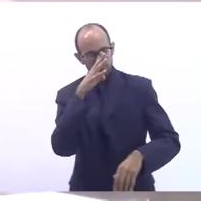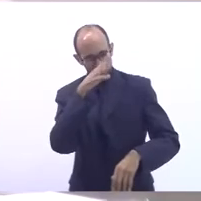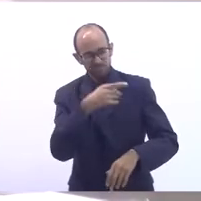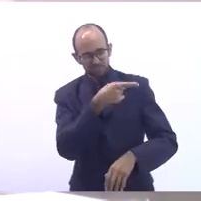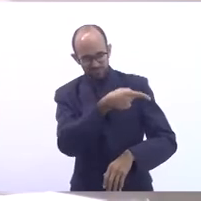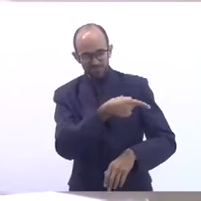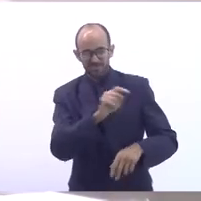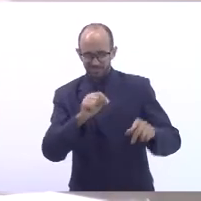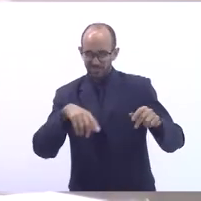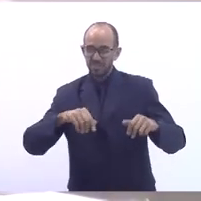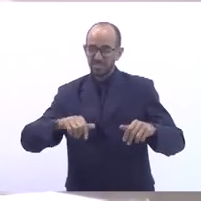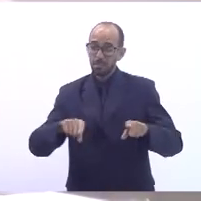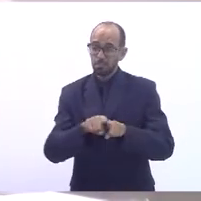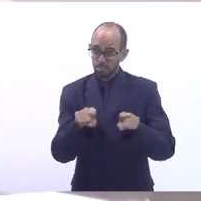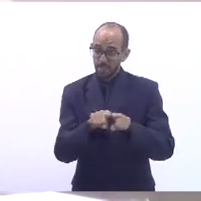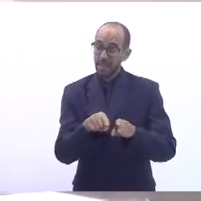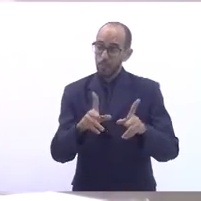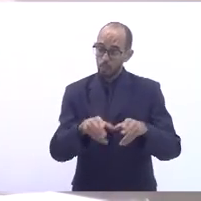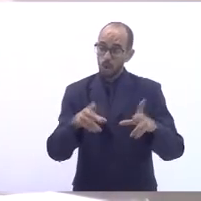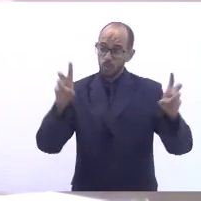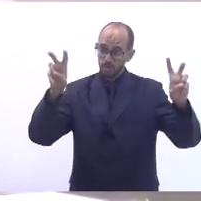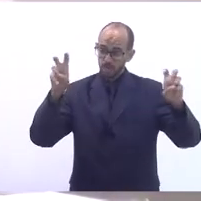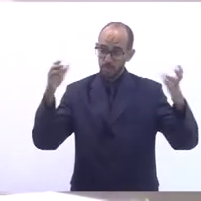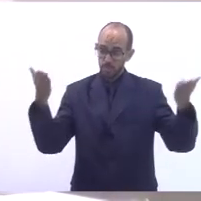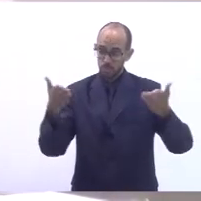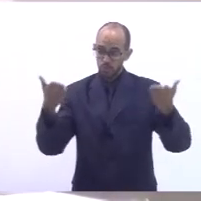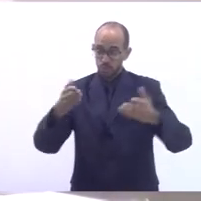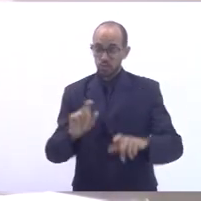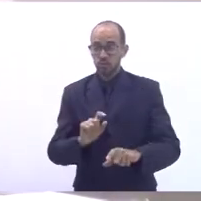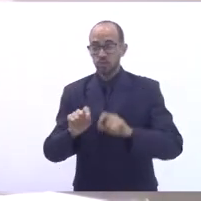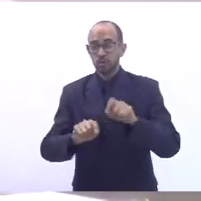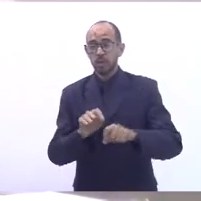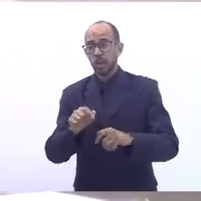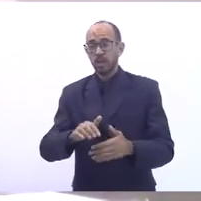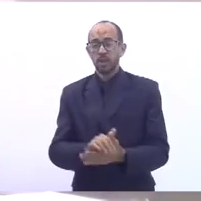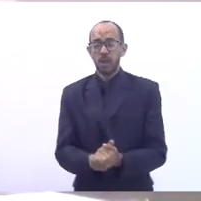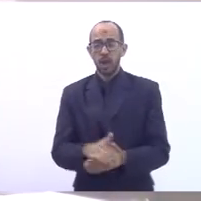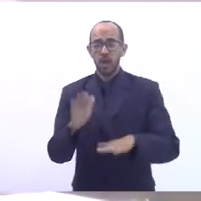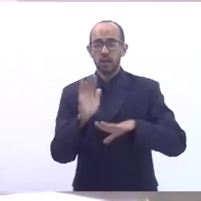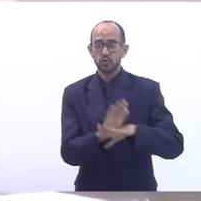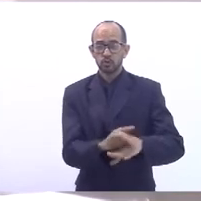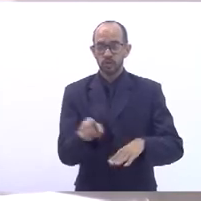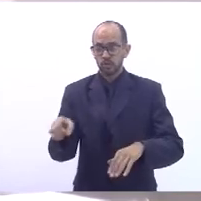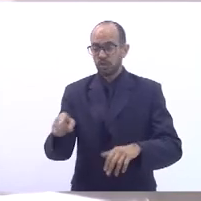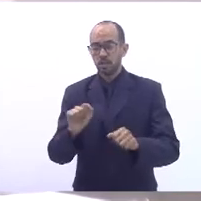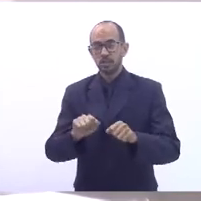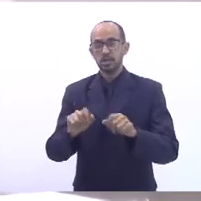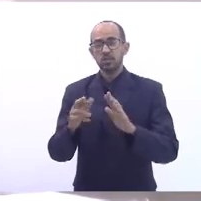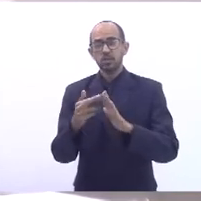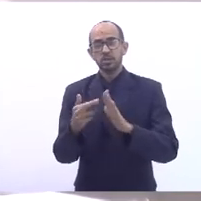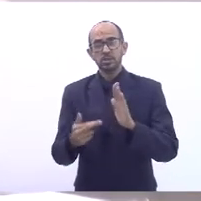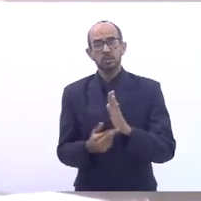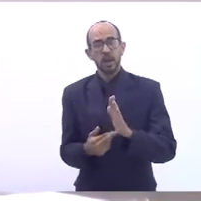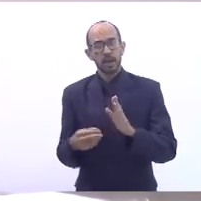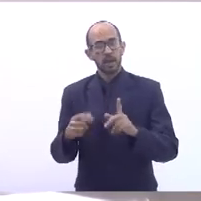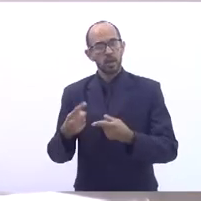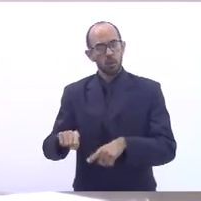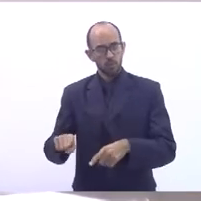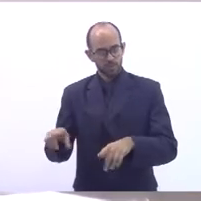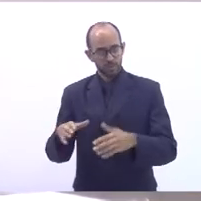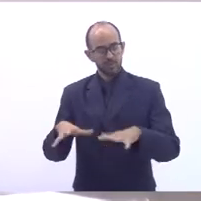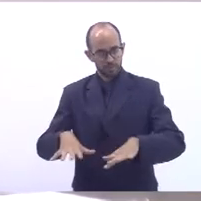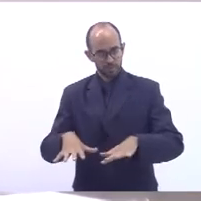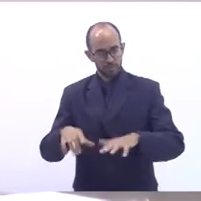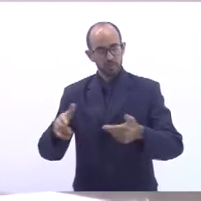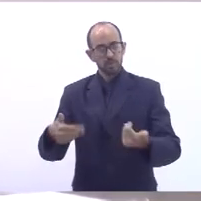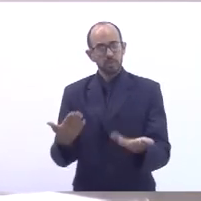que é o tema da nossa audiência de hoje mas vários outros ajudando eles arregimentar isso então fica